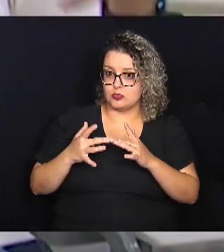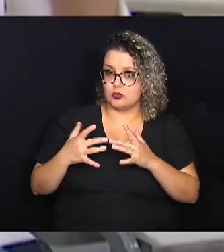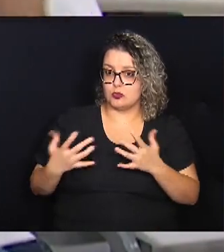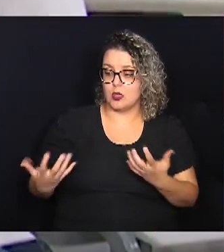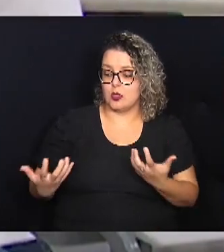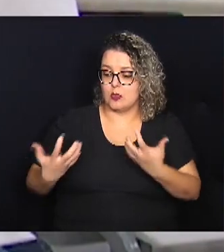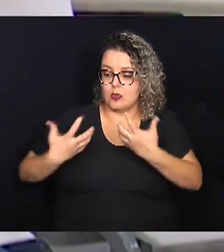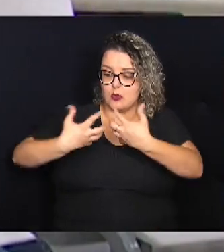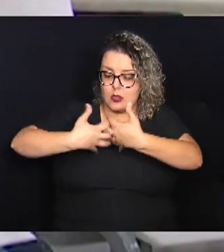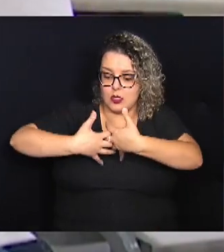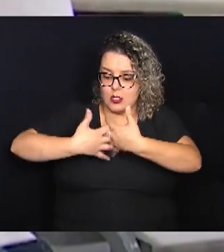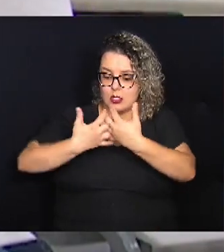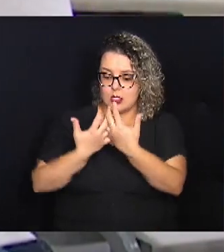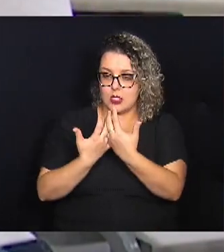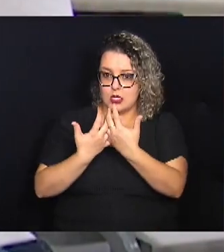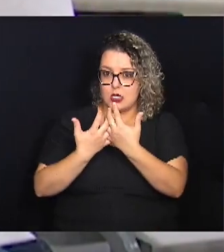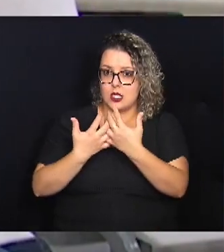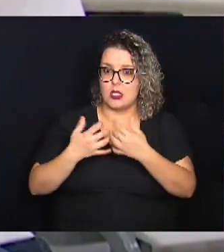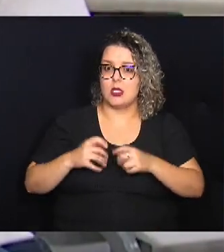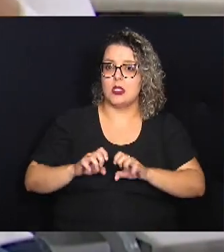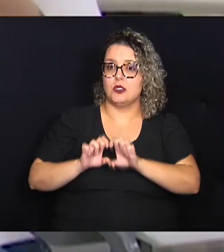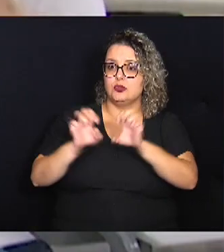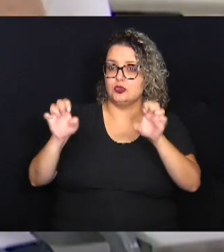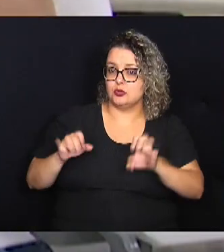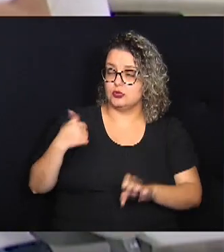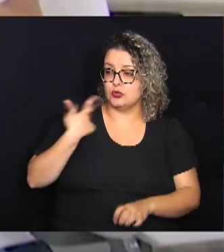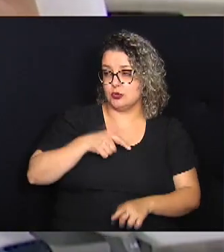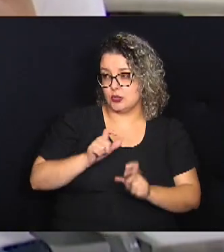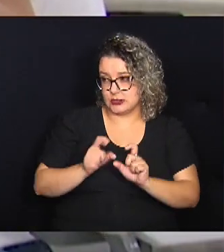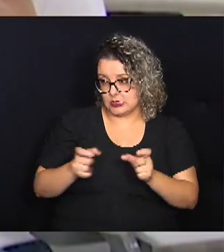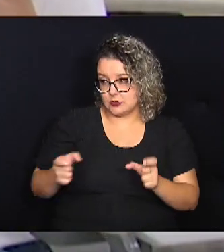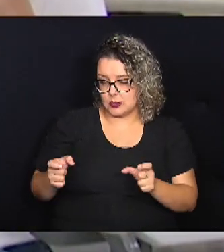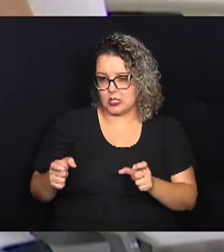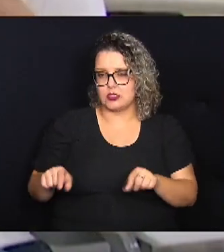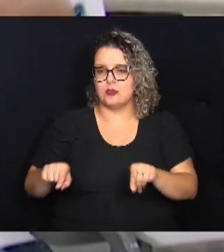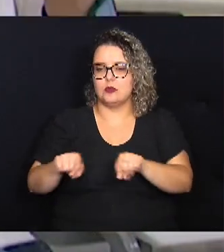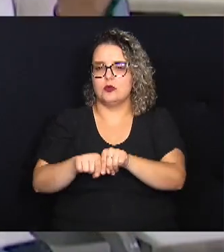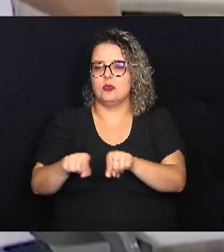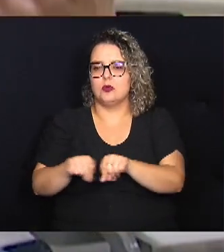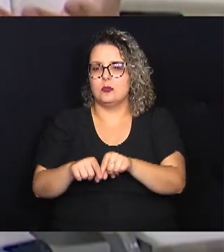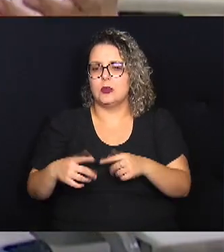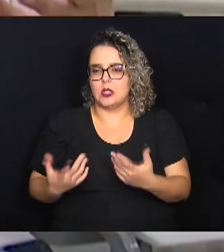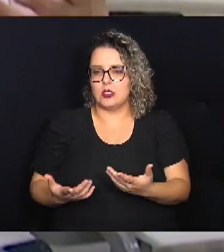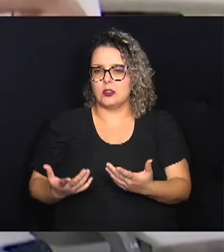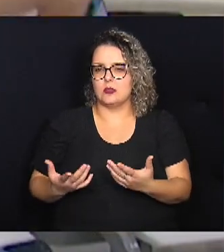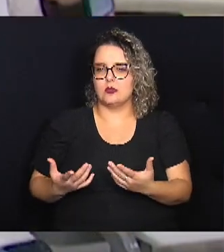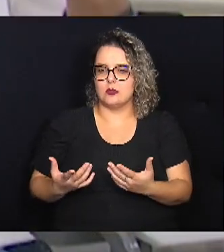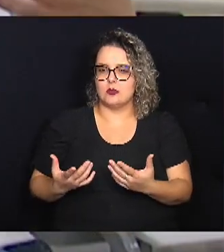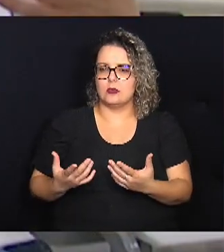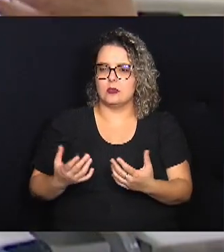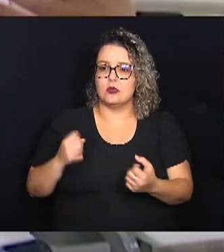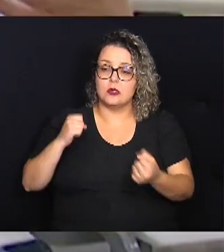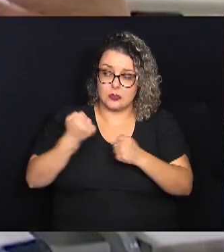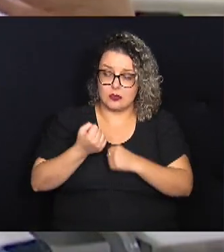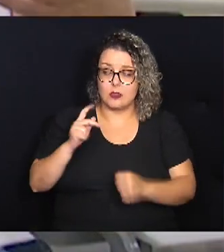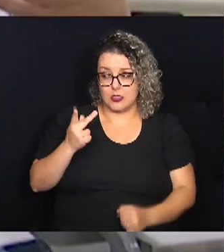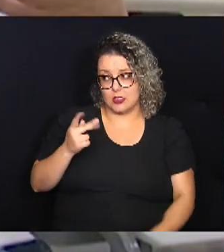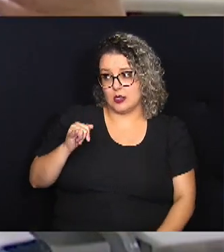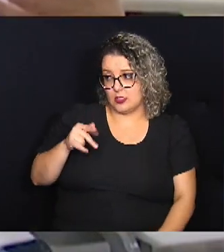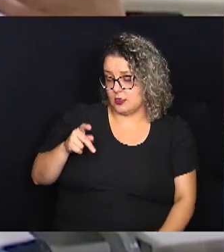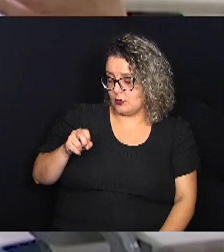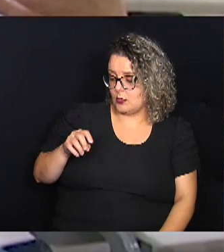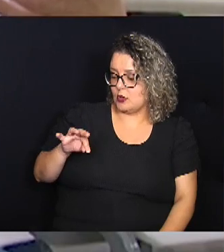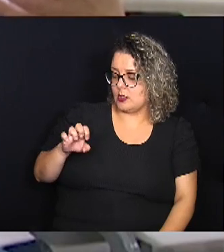essas diversas línguas tiveram na estrutura da nossa, quanto a gente também também se defende a hipótese, né, especialistas defendem